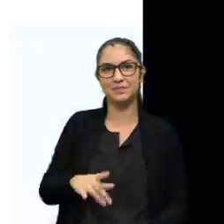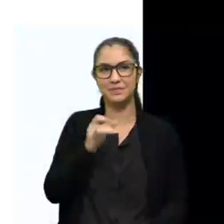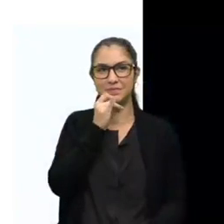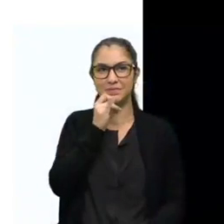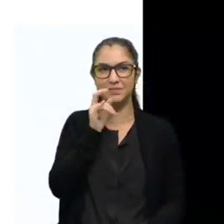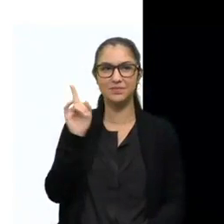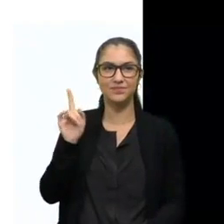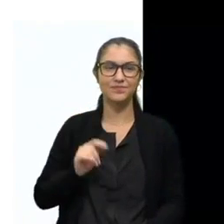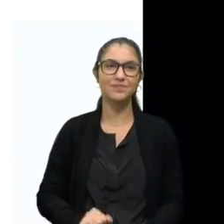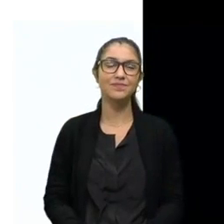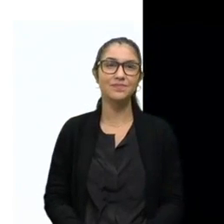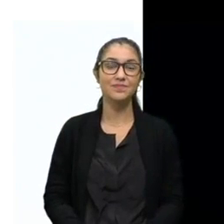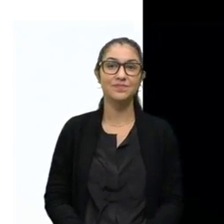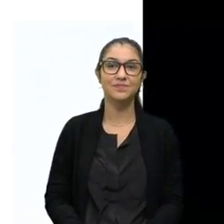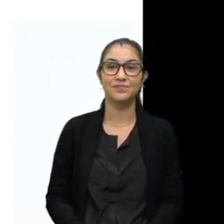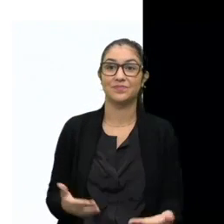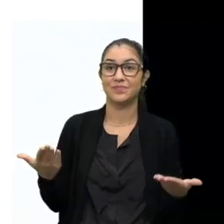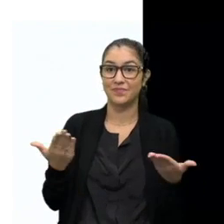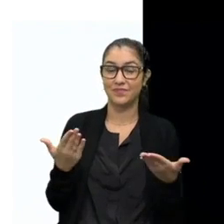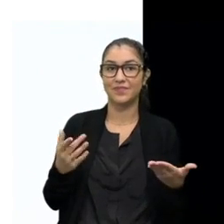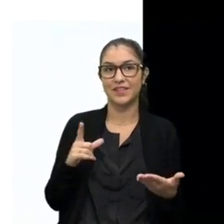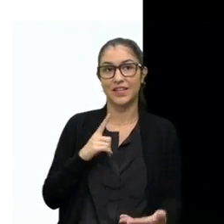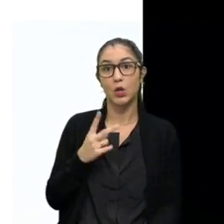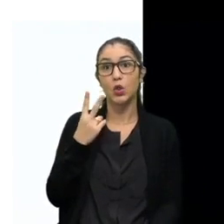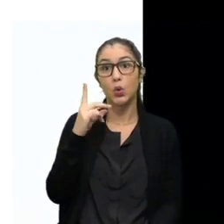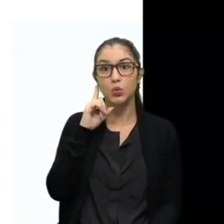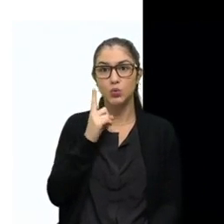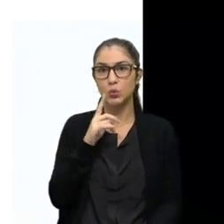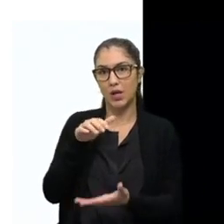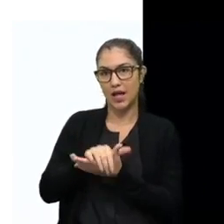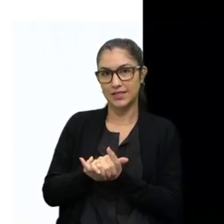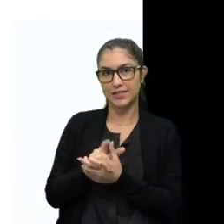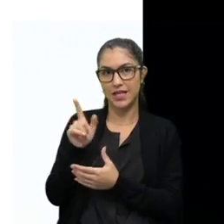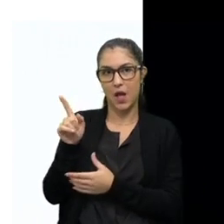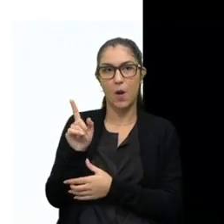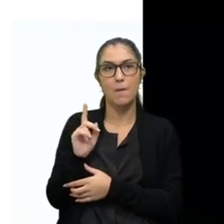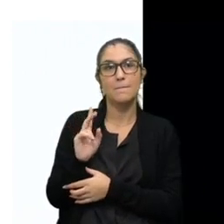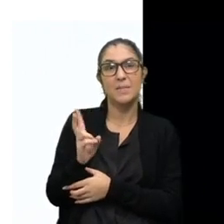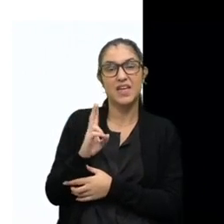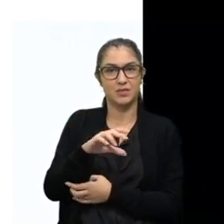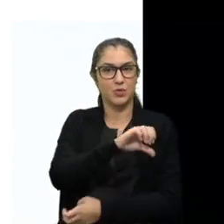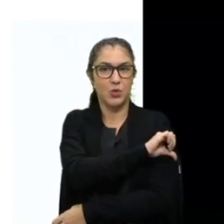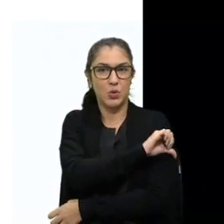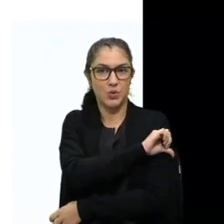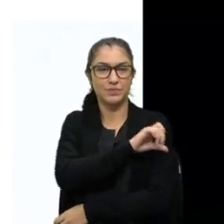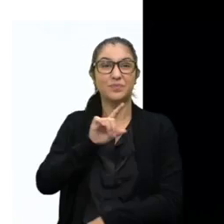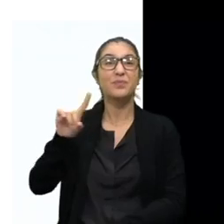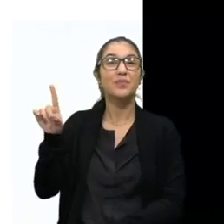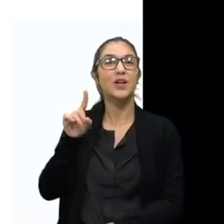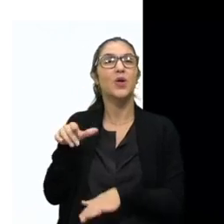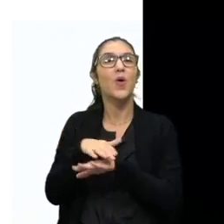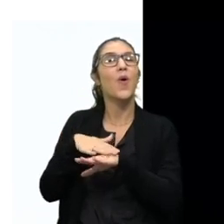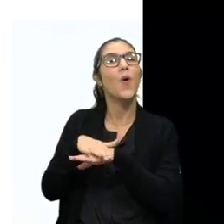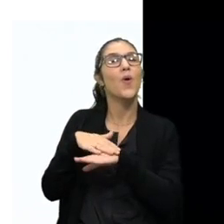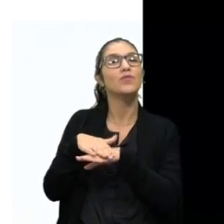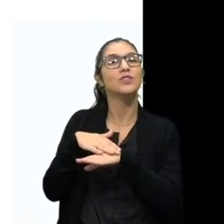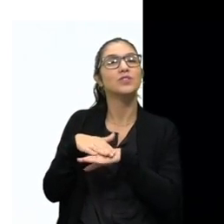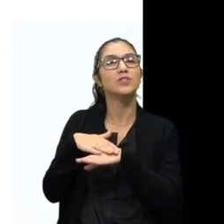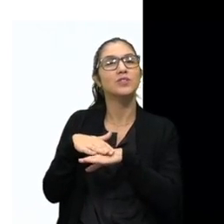lá. Agora, 2 surdos, um casal de surdos, na mesma 9º ano, e eles estão